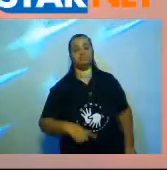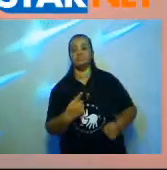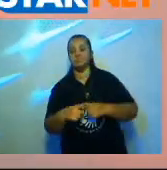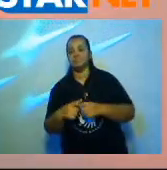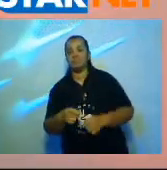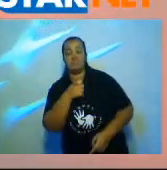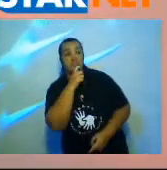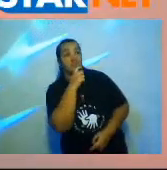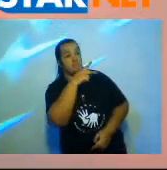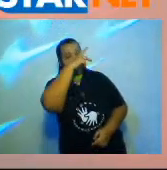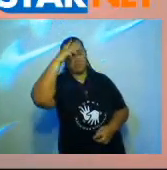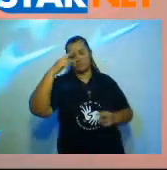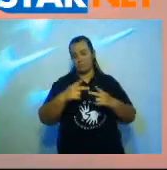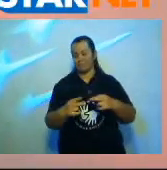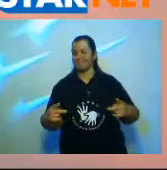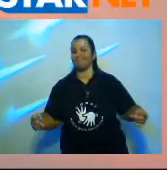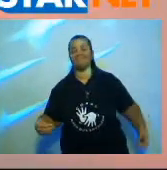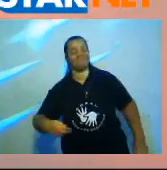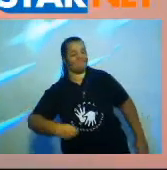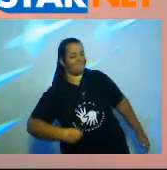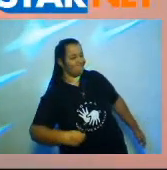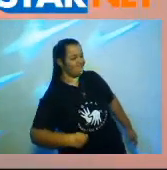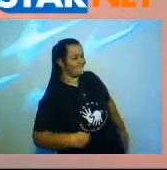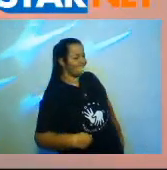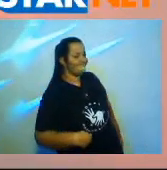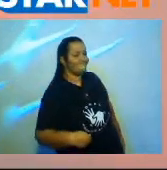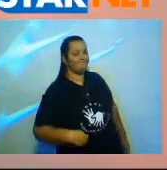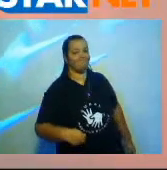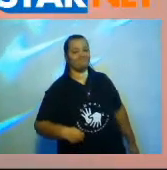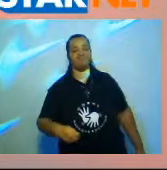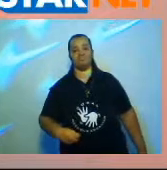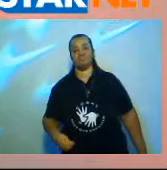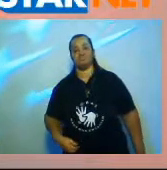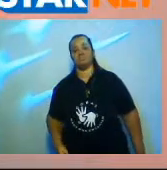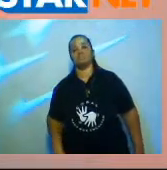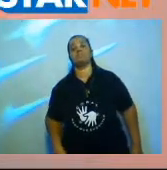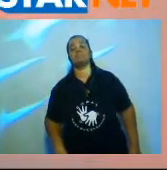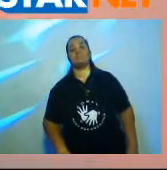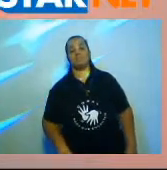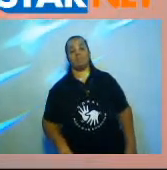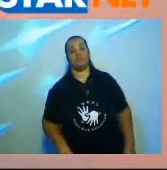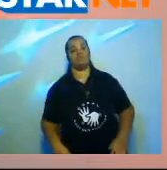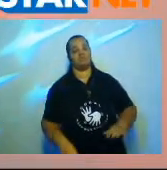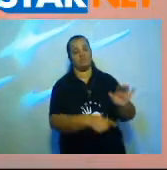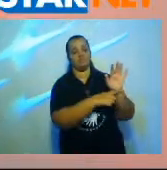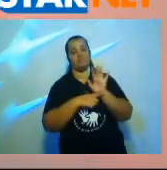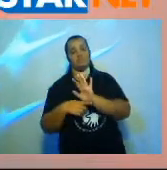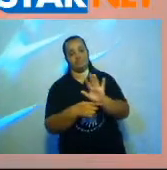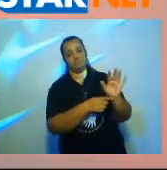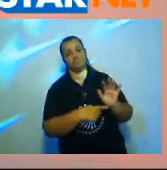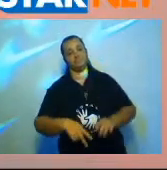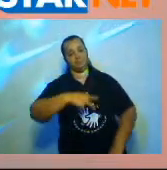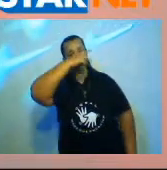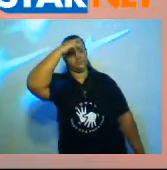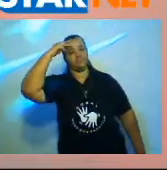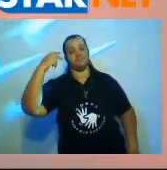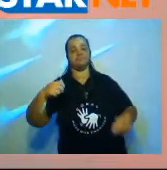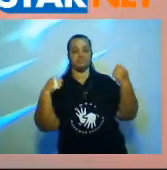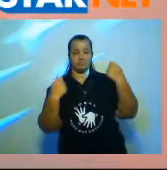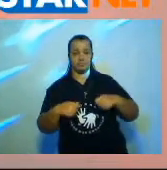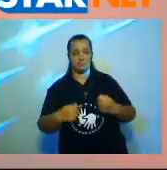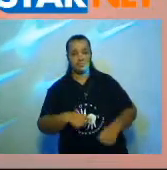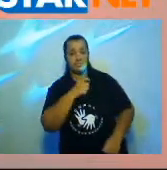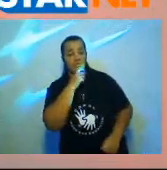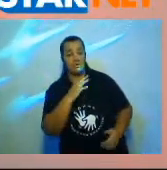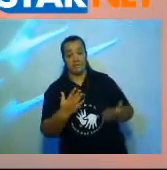quê? Porque tem gente que passa frio, tem gente que passa fome, e o nosso Fundo Social vai fazer uma destinação muito bacana, correta, para que essas pessoas tenham um